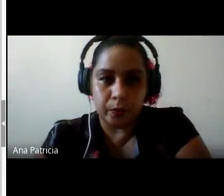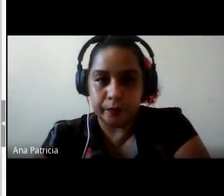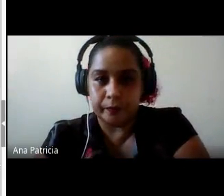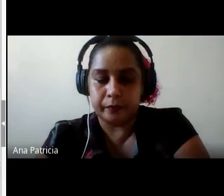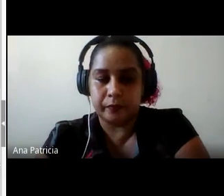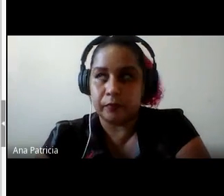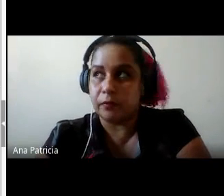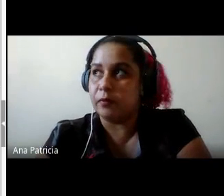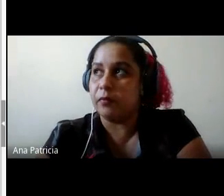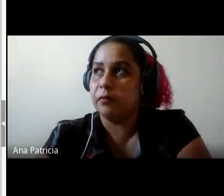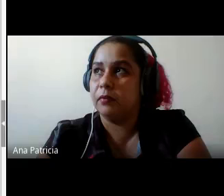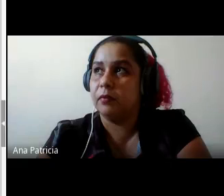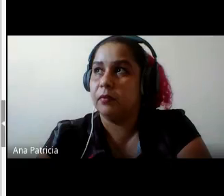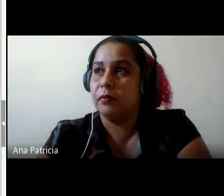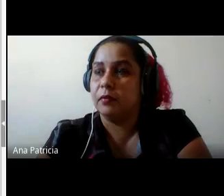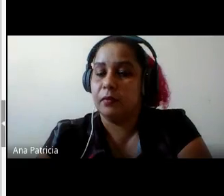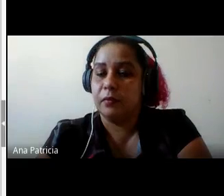Socorro.